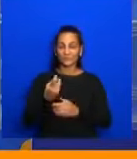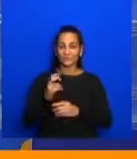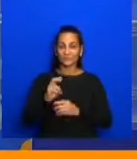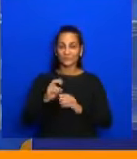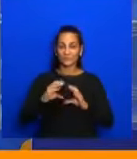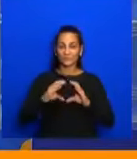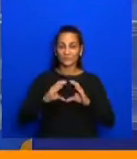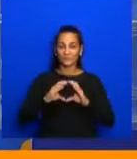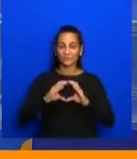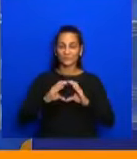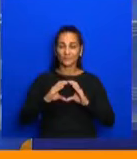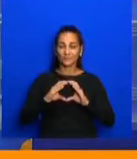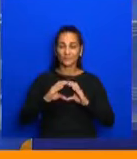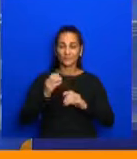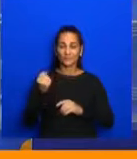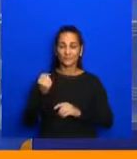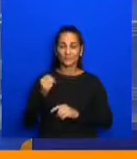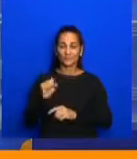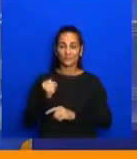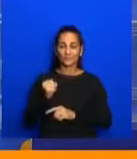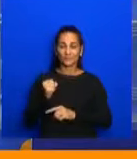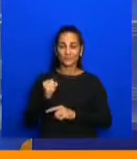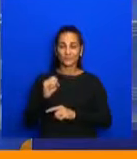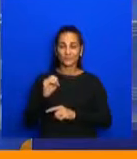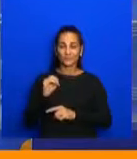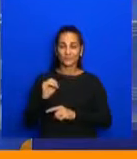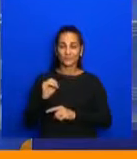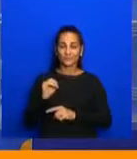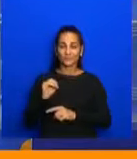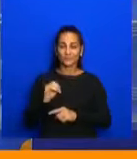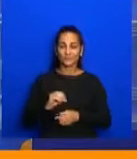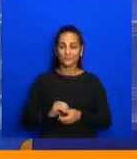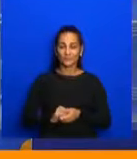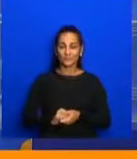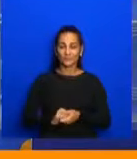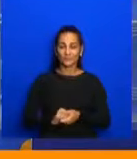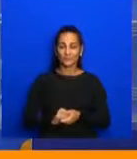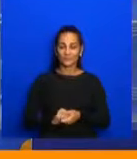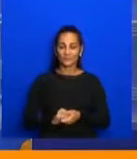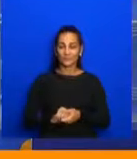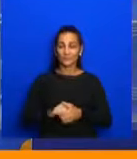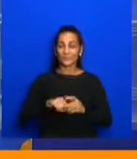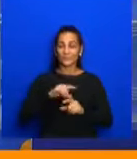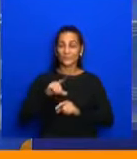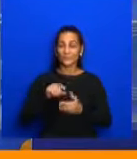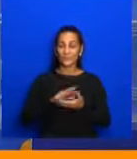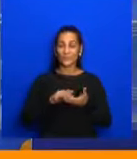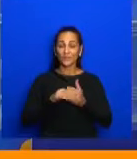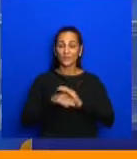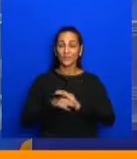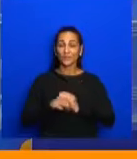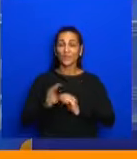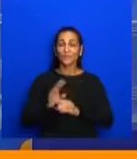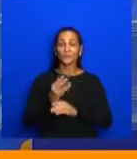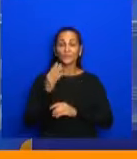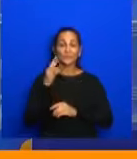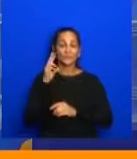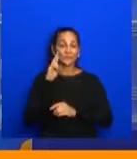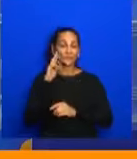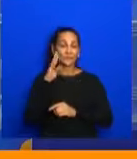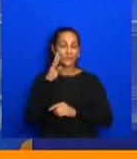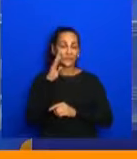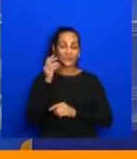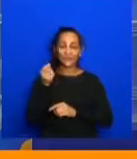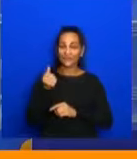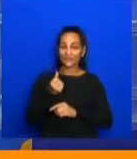15. Bola branca 80. Branca número 80. Os sorteios da Loto Maria ocorrem às segundas, às